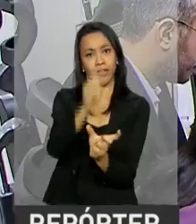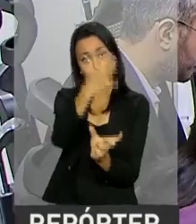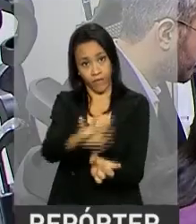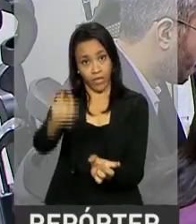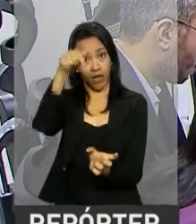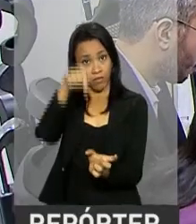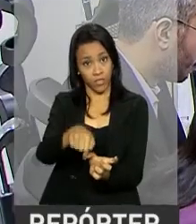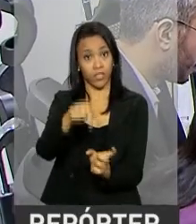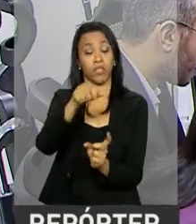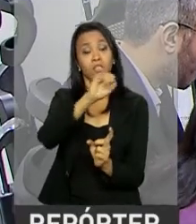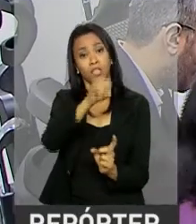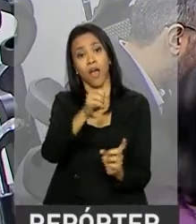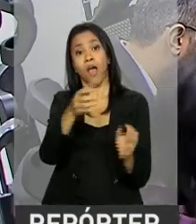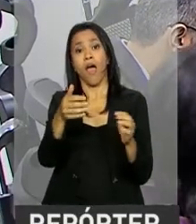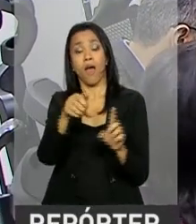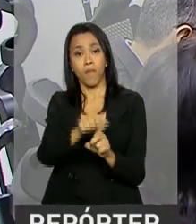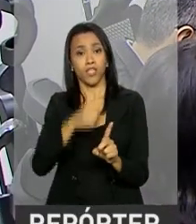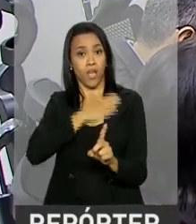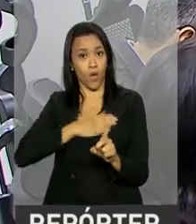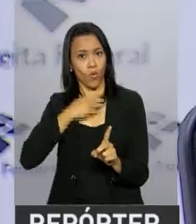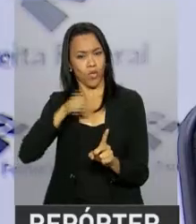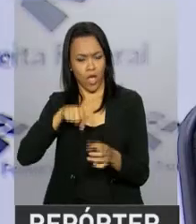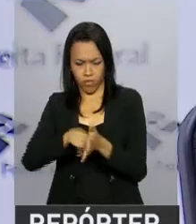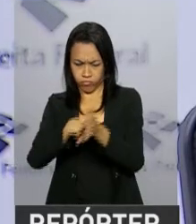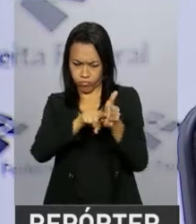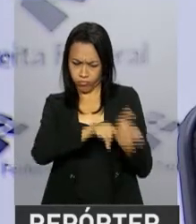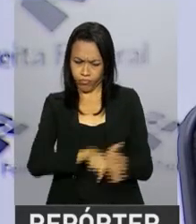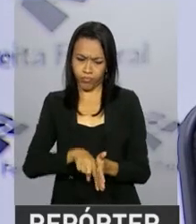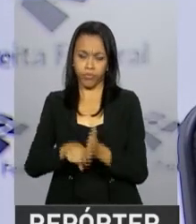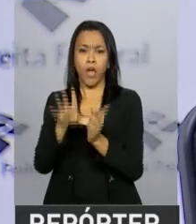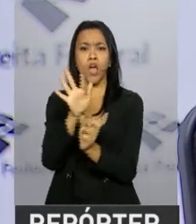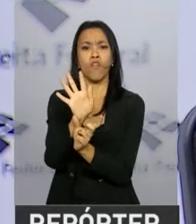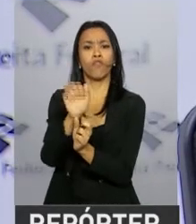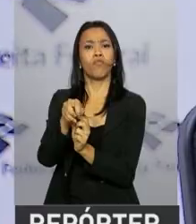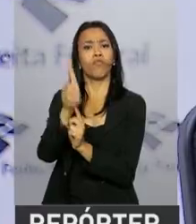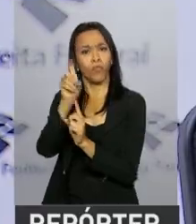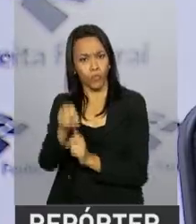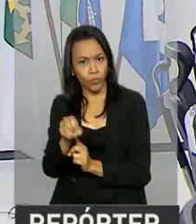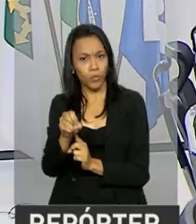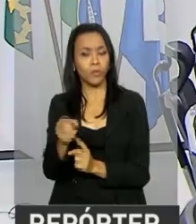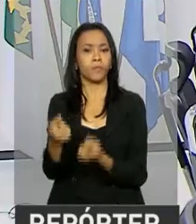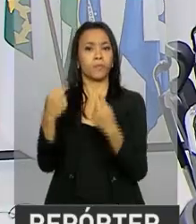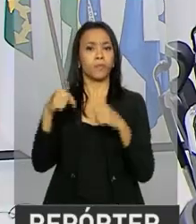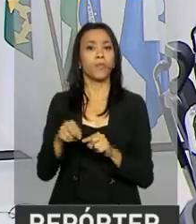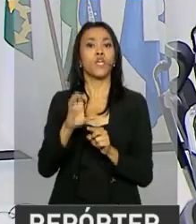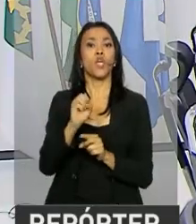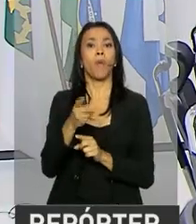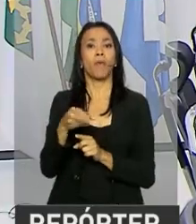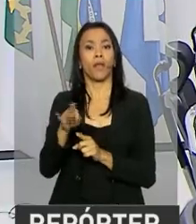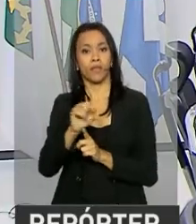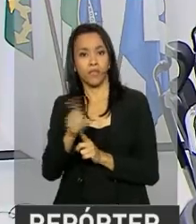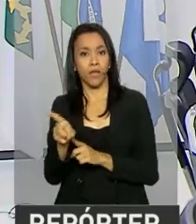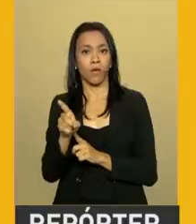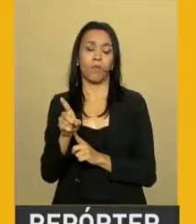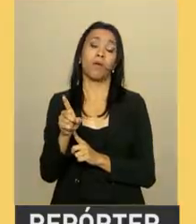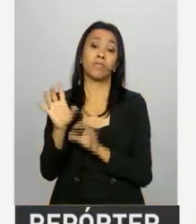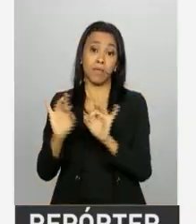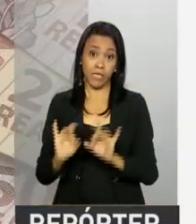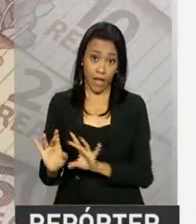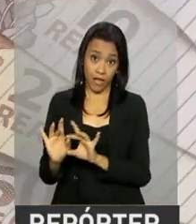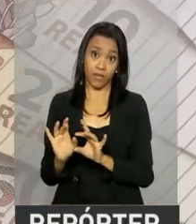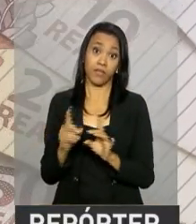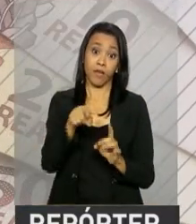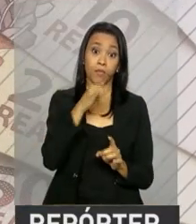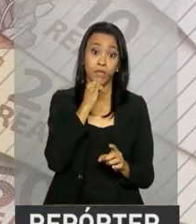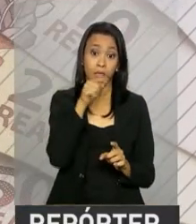ano. Eles são resultados de auditorias envolvendo fundos de investimento em participações e operações especiais, por exemplo. A